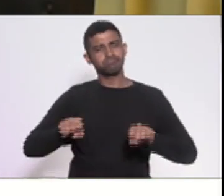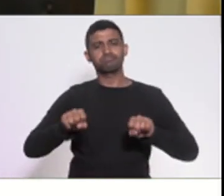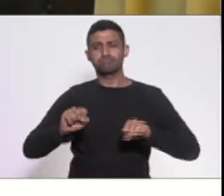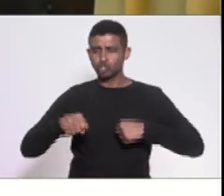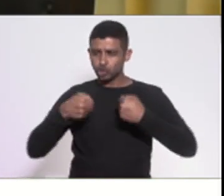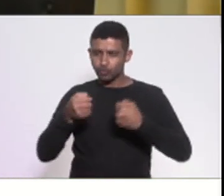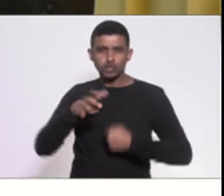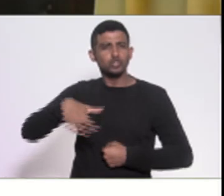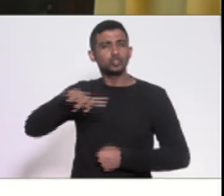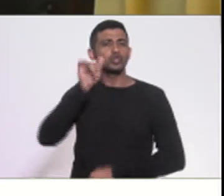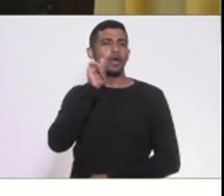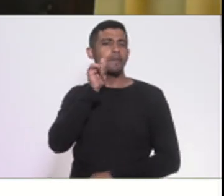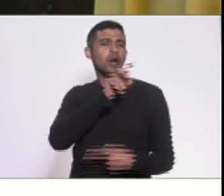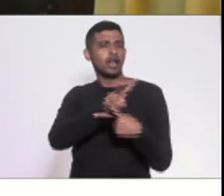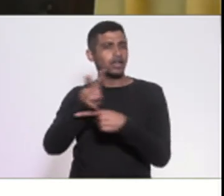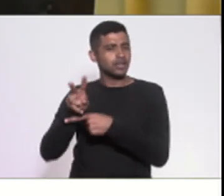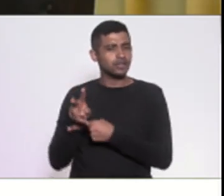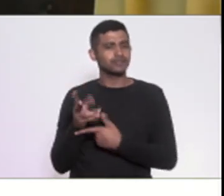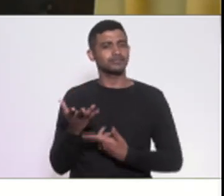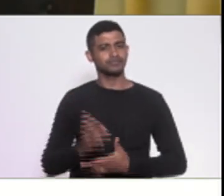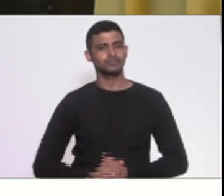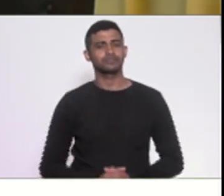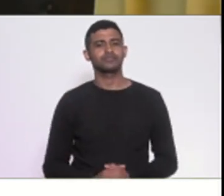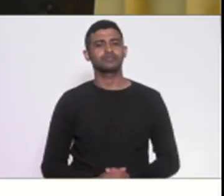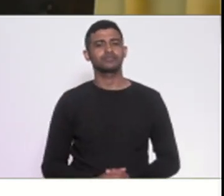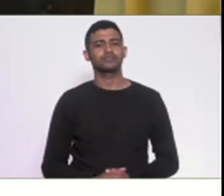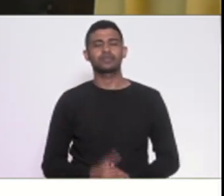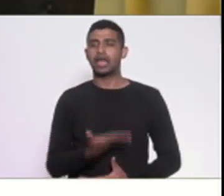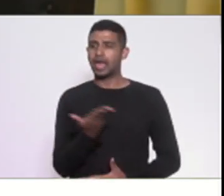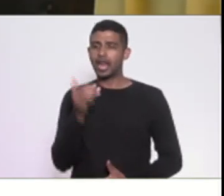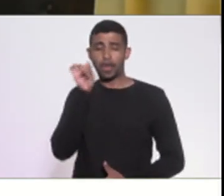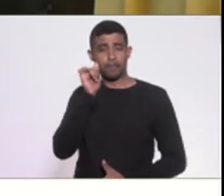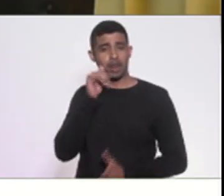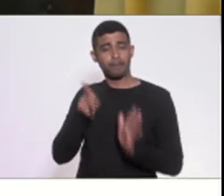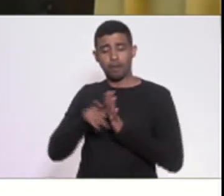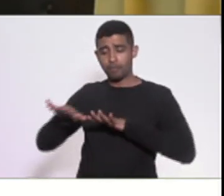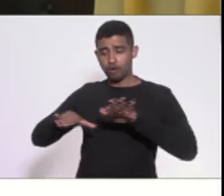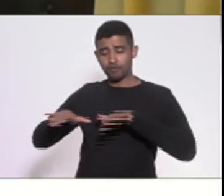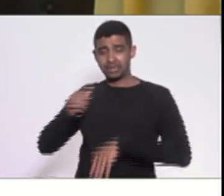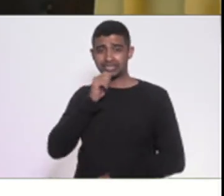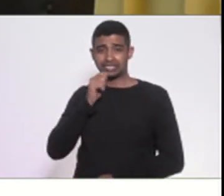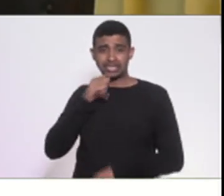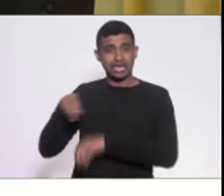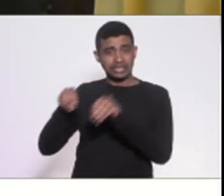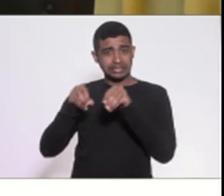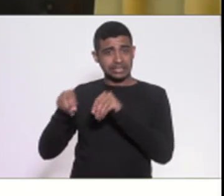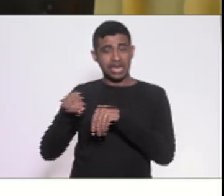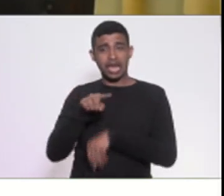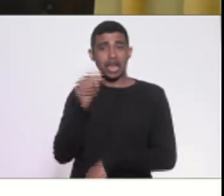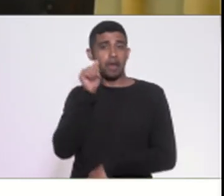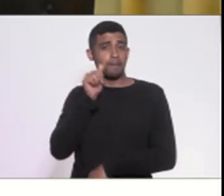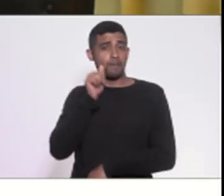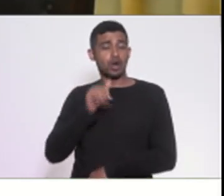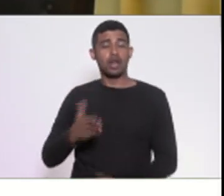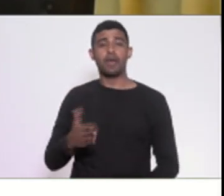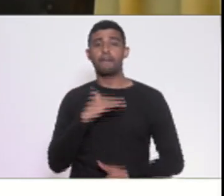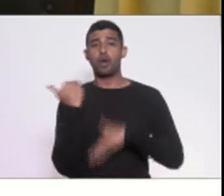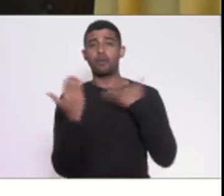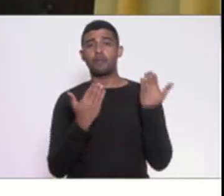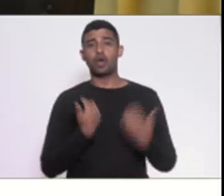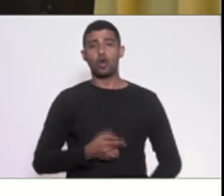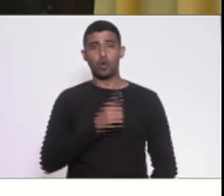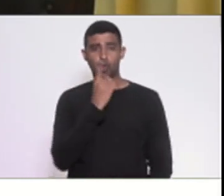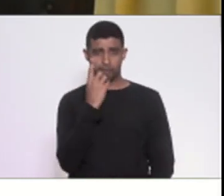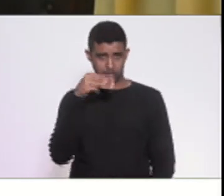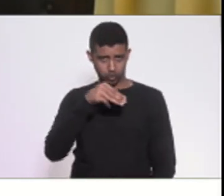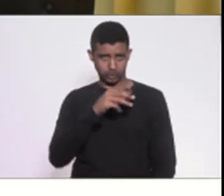as mulheres. Parafraseando as companheiras do Movimento Sem Terra, as nossas mulheres mortas, nem um minuto de silêncio, mas toda uma